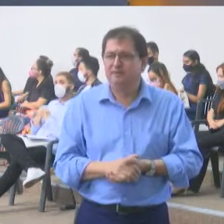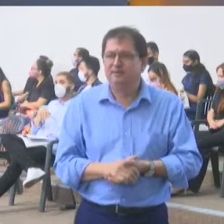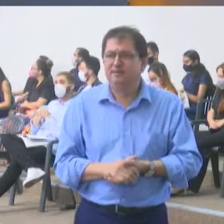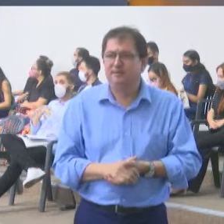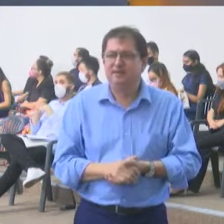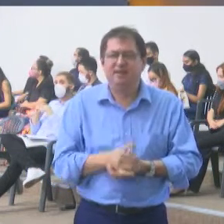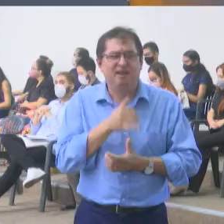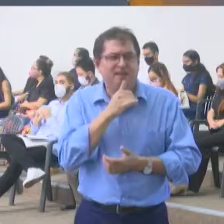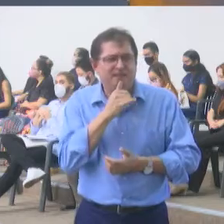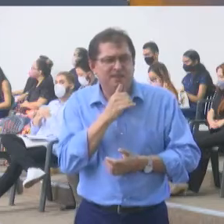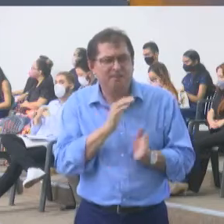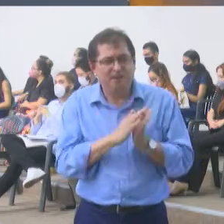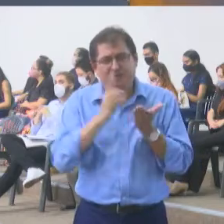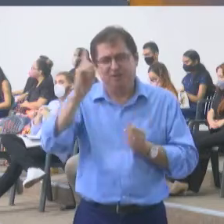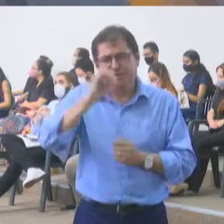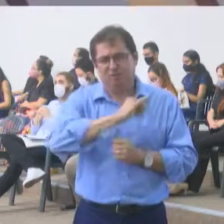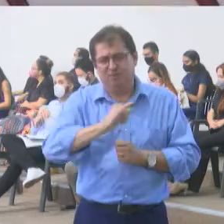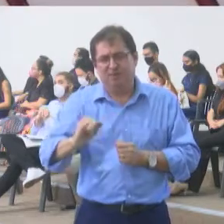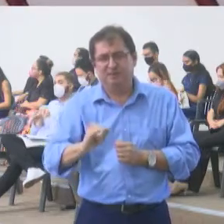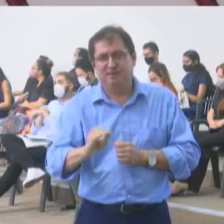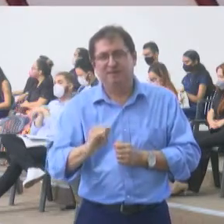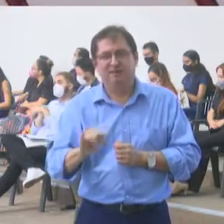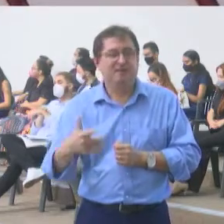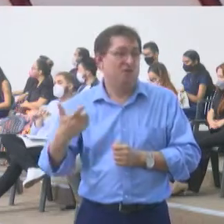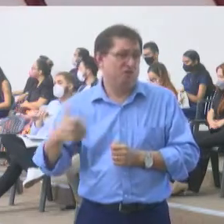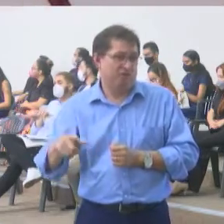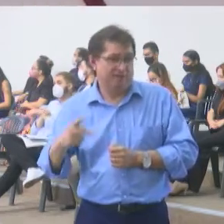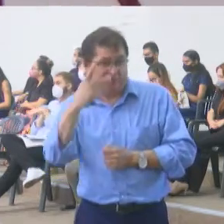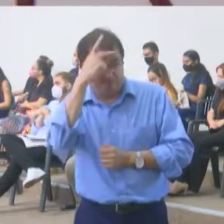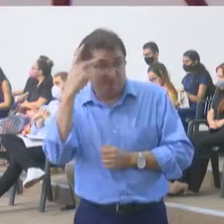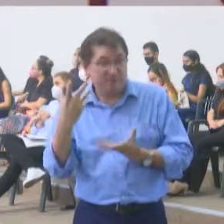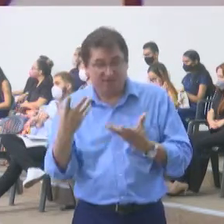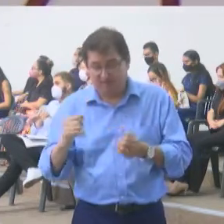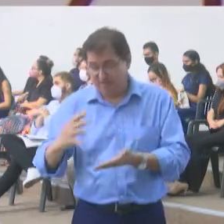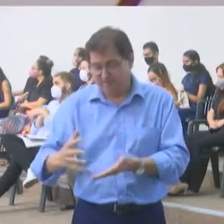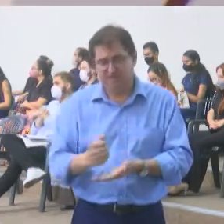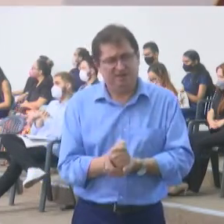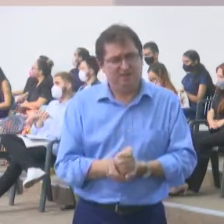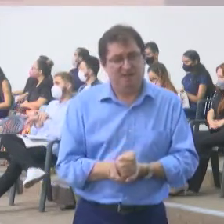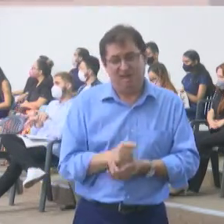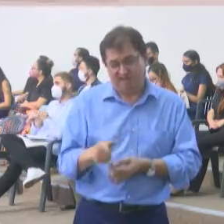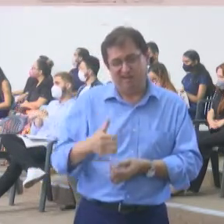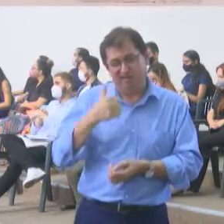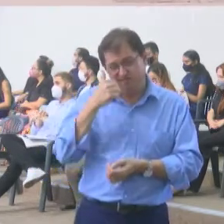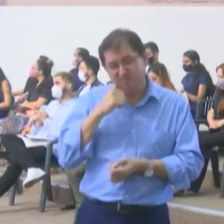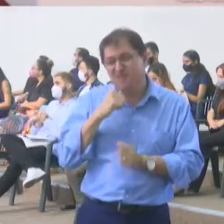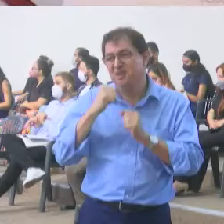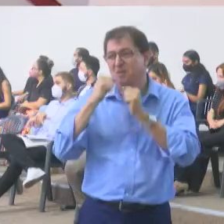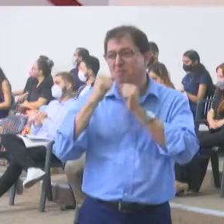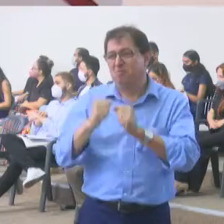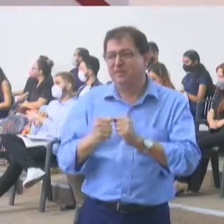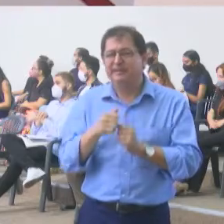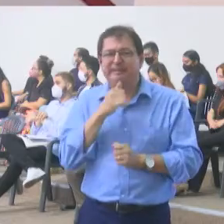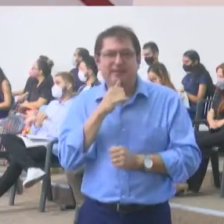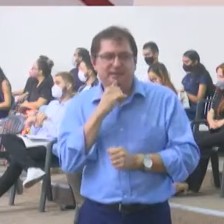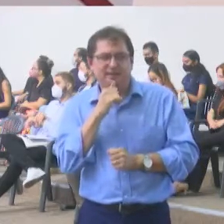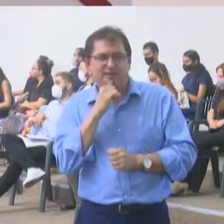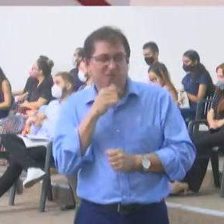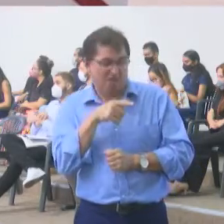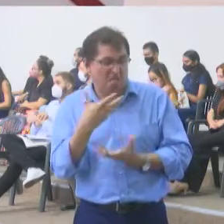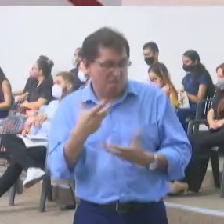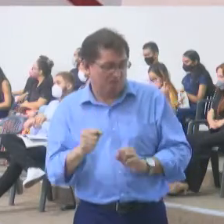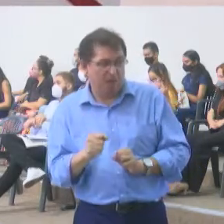não exercesse a prioridade do resgate, a mulher que não foi resgatada, ela poderia cuspir na cara